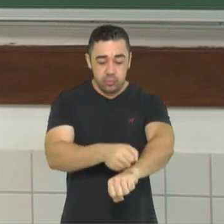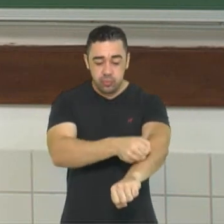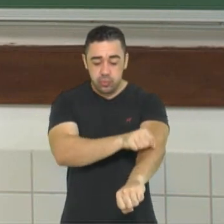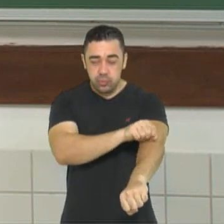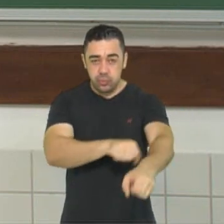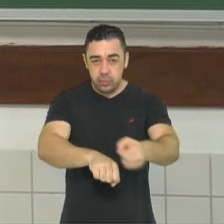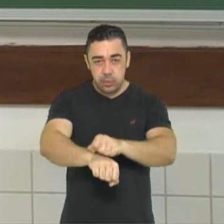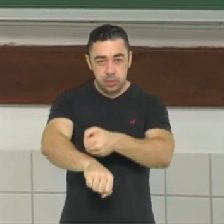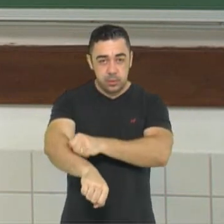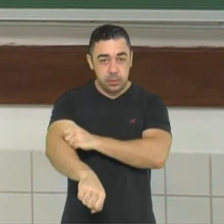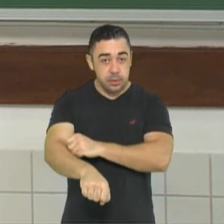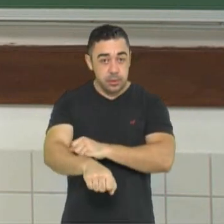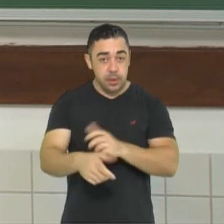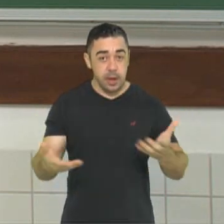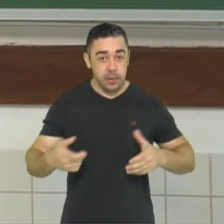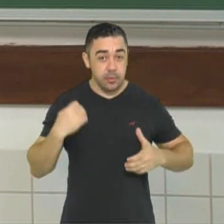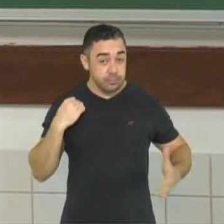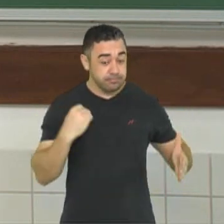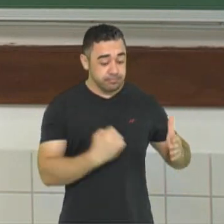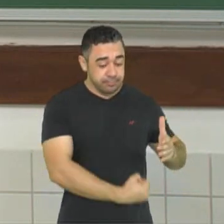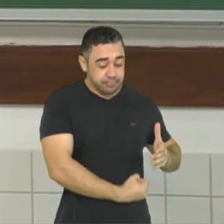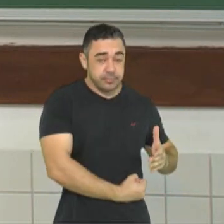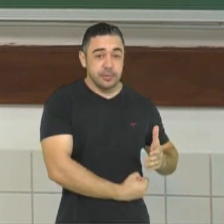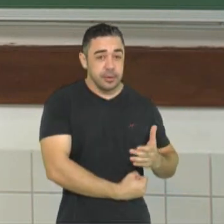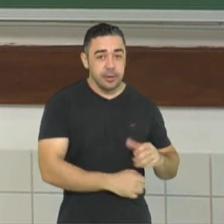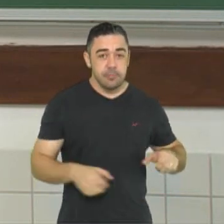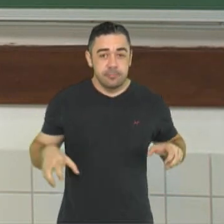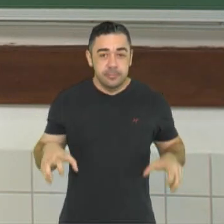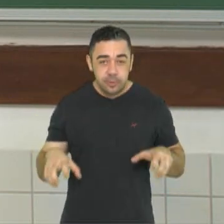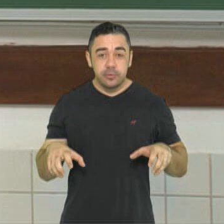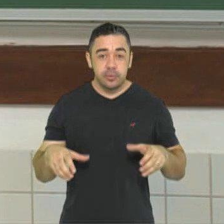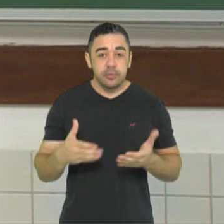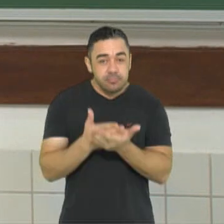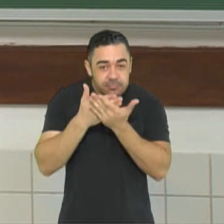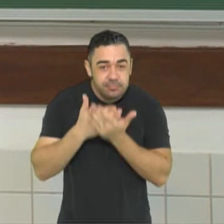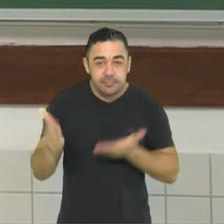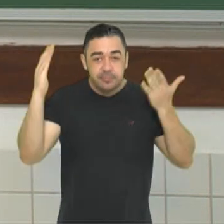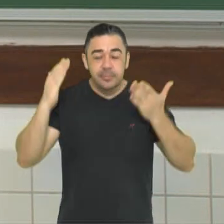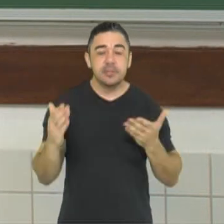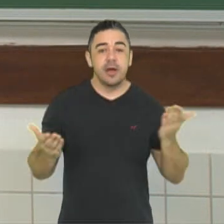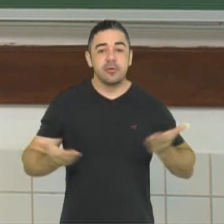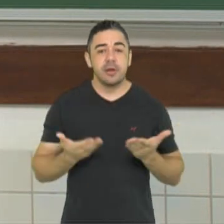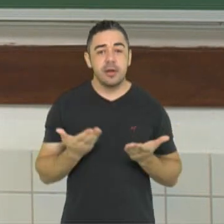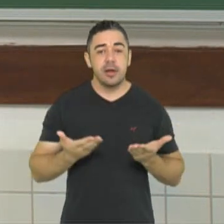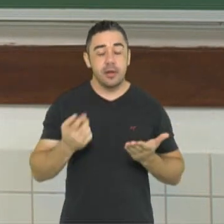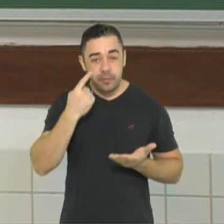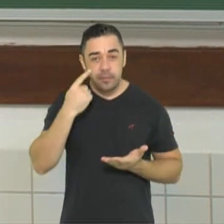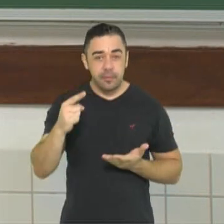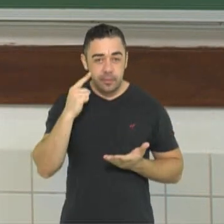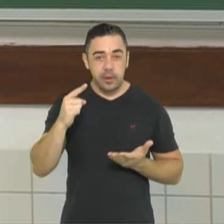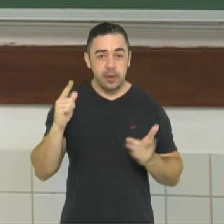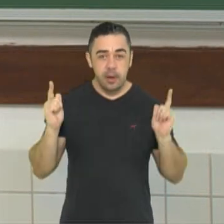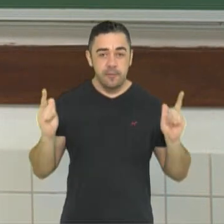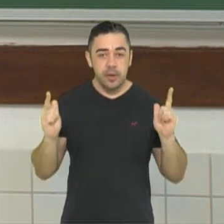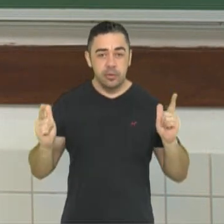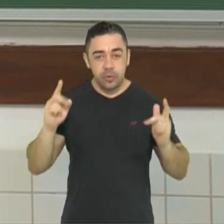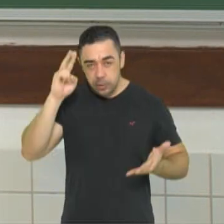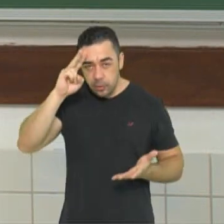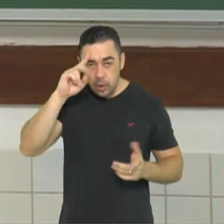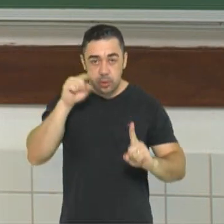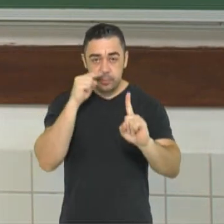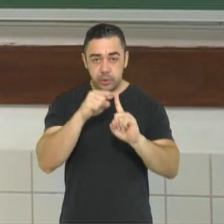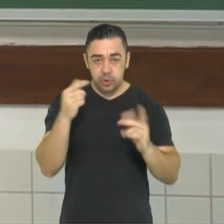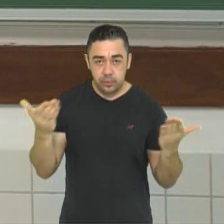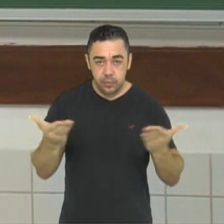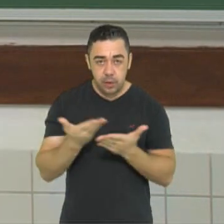mangas, apertem o cinto, segure-se na poltrona, embarque nessa, vamos para mais uma aventura de história. Vou apresentar para vocês os nossos objetivos